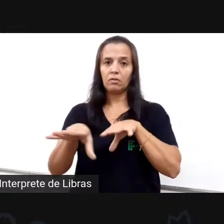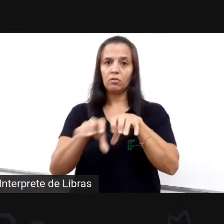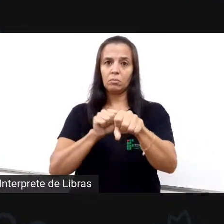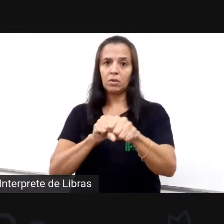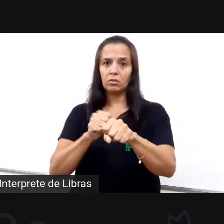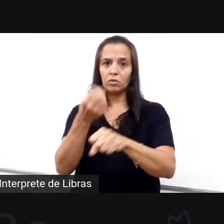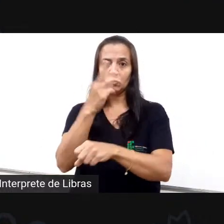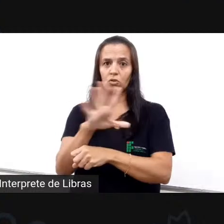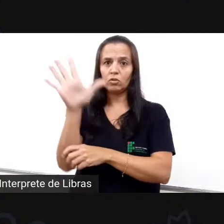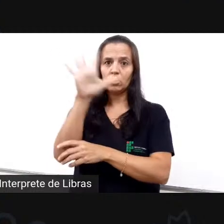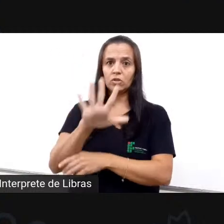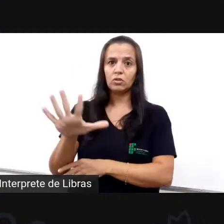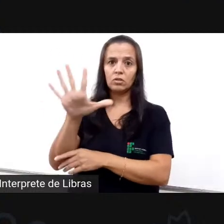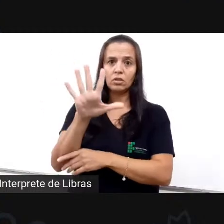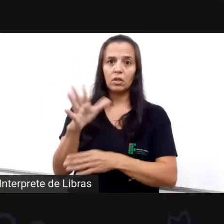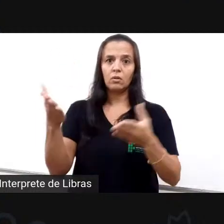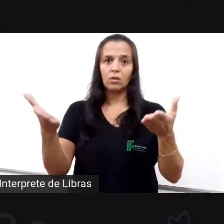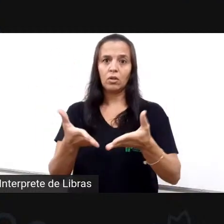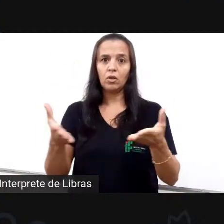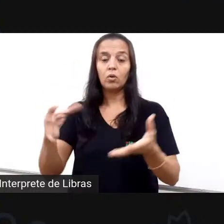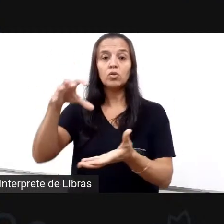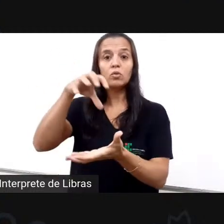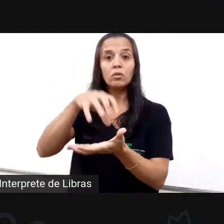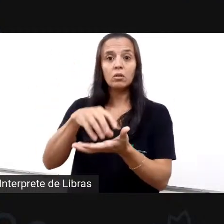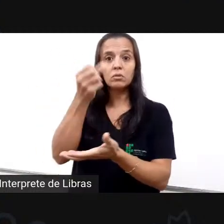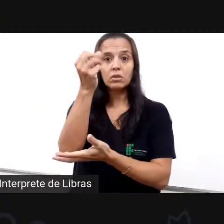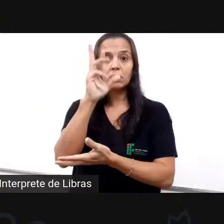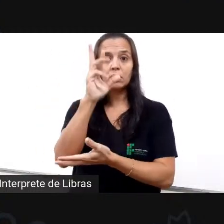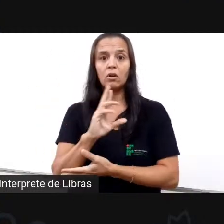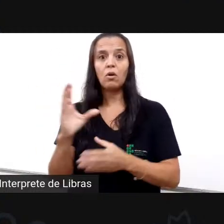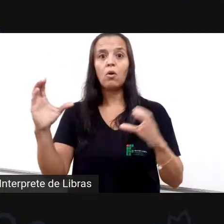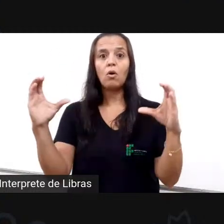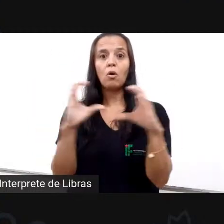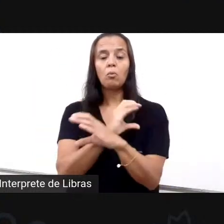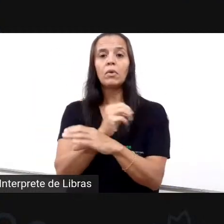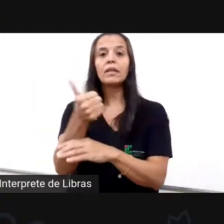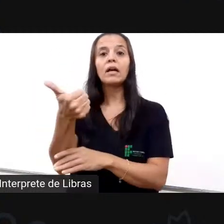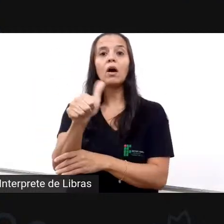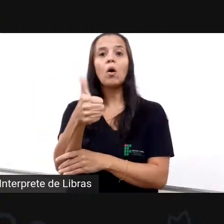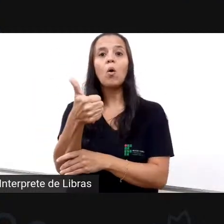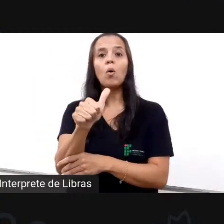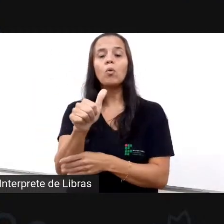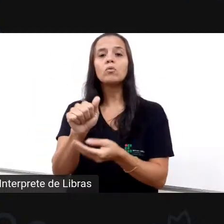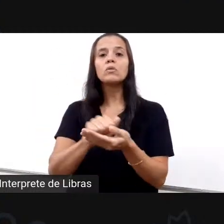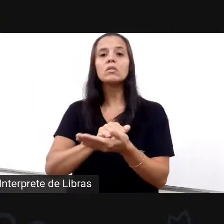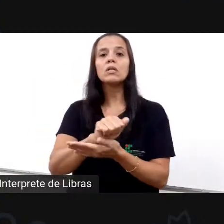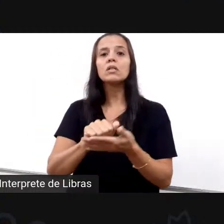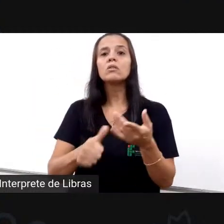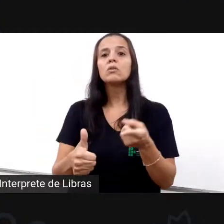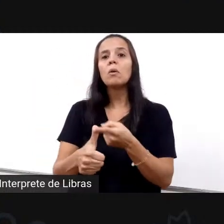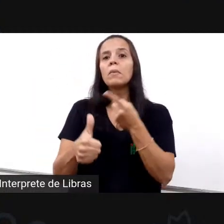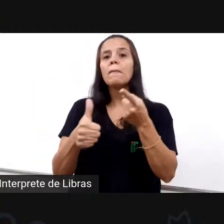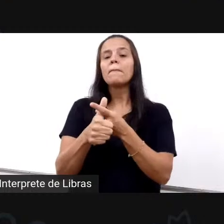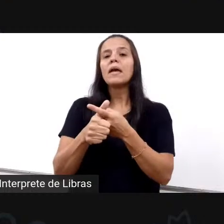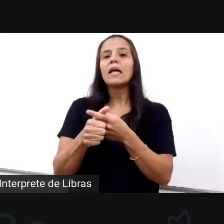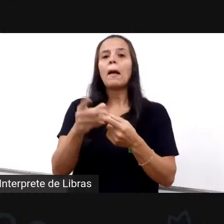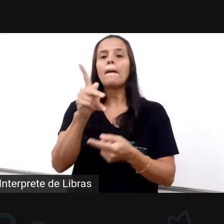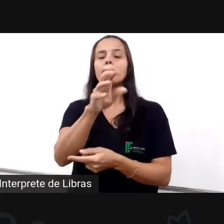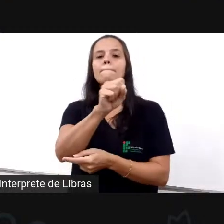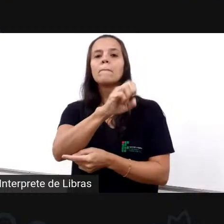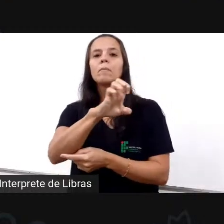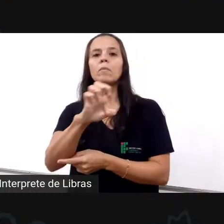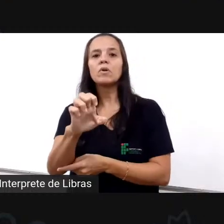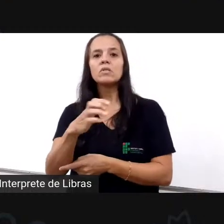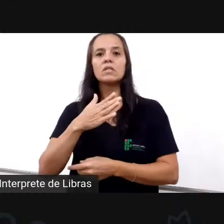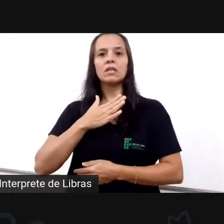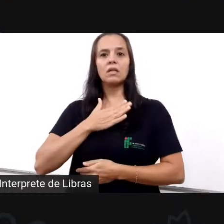diretora-geral, e hoje o Campus Santa Rosa completa 11 anos da posse dos primeiros servidores, e eu era um